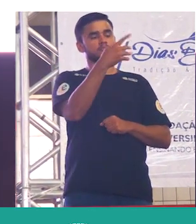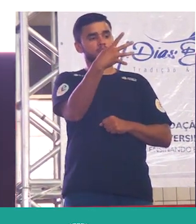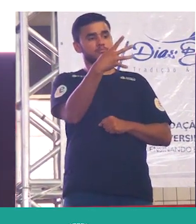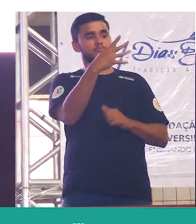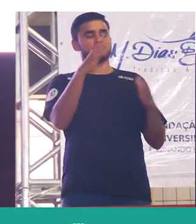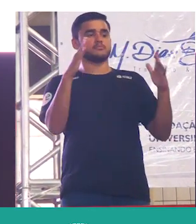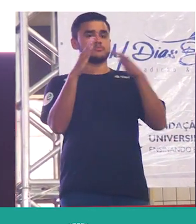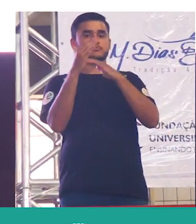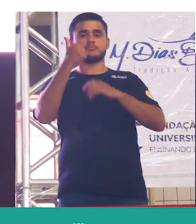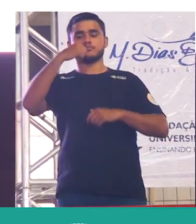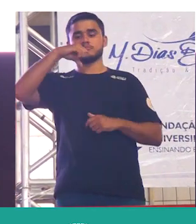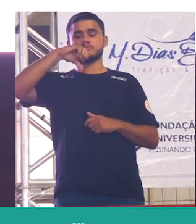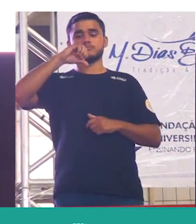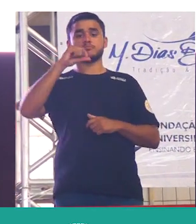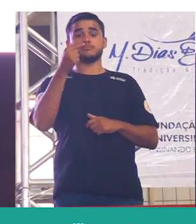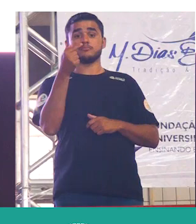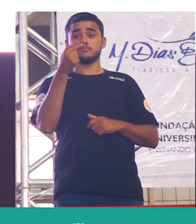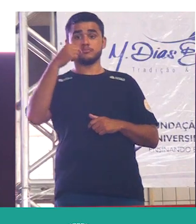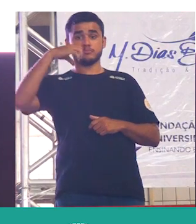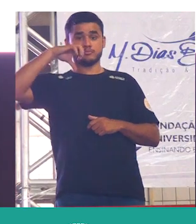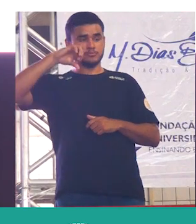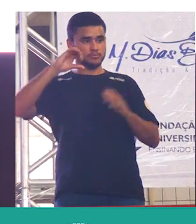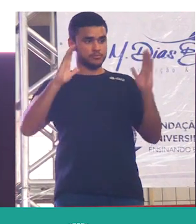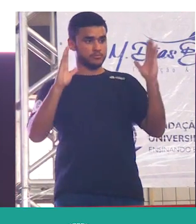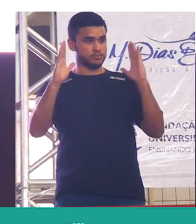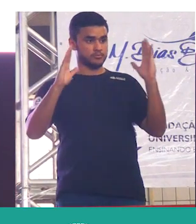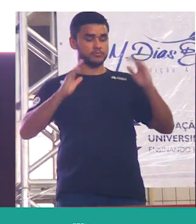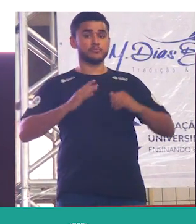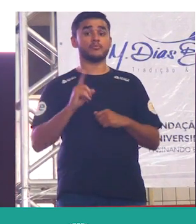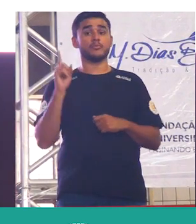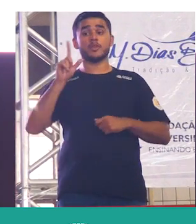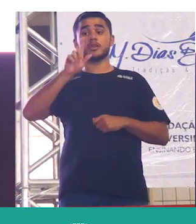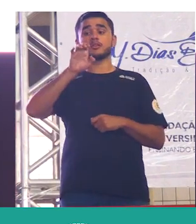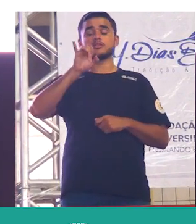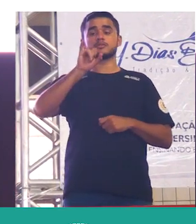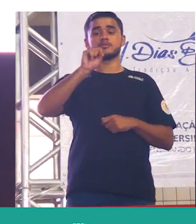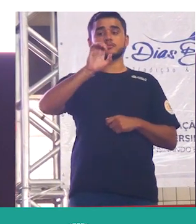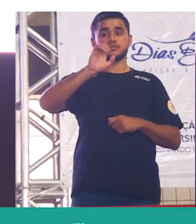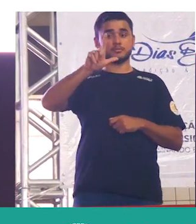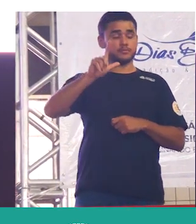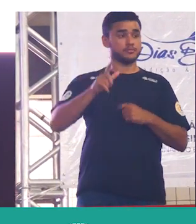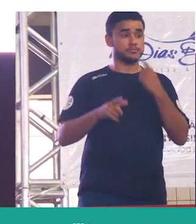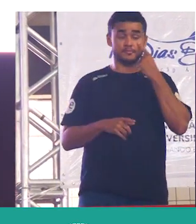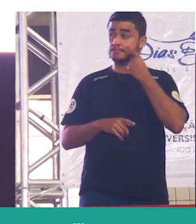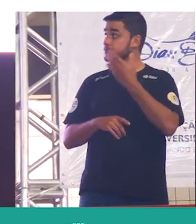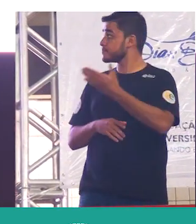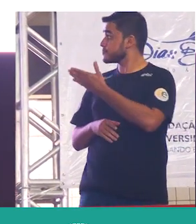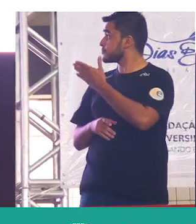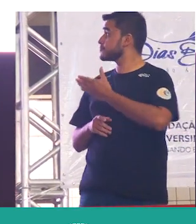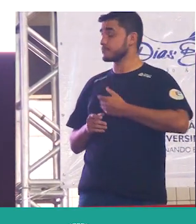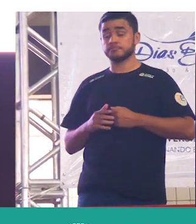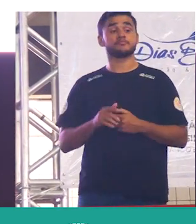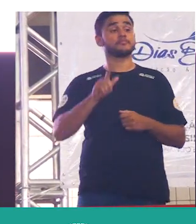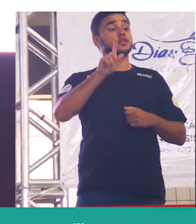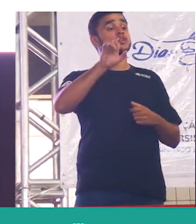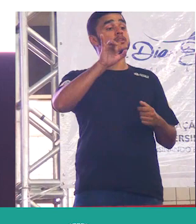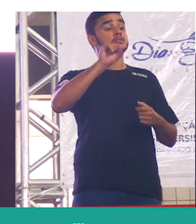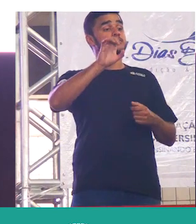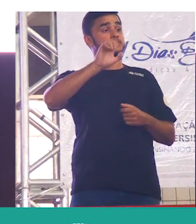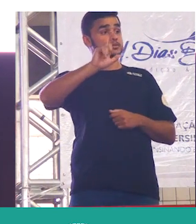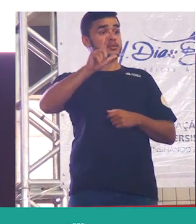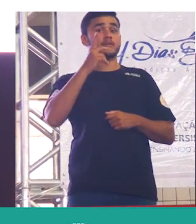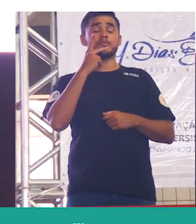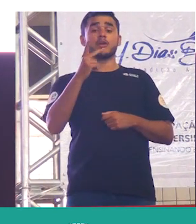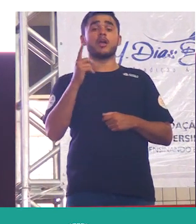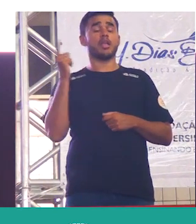1974 a 79. Geisel é final dos anos 70. Geisel, pessoal, é